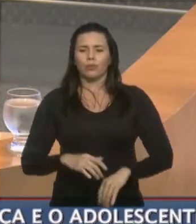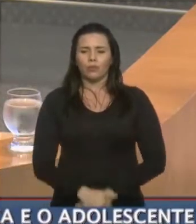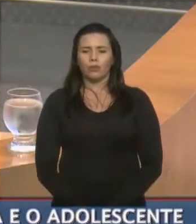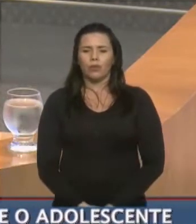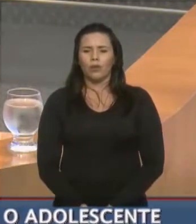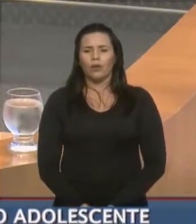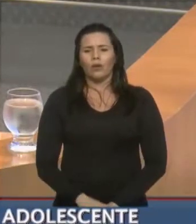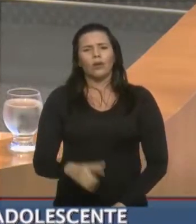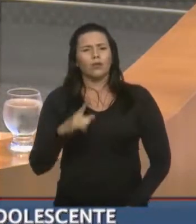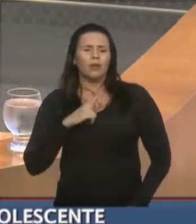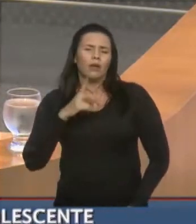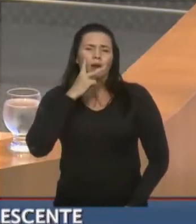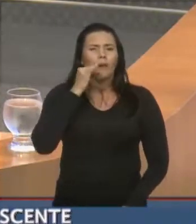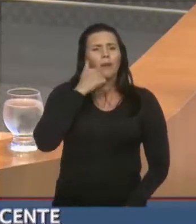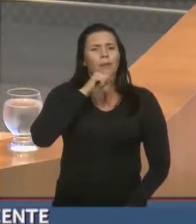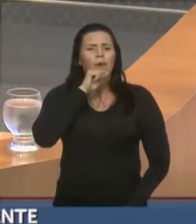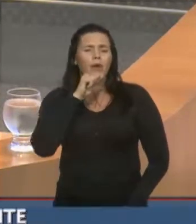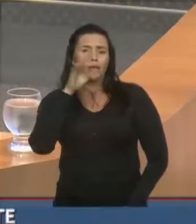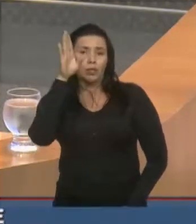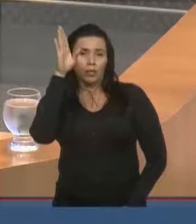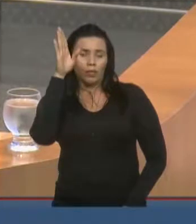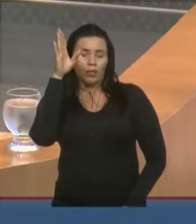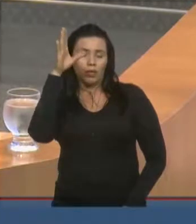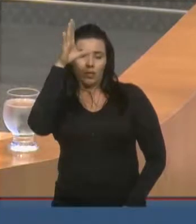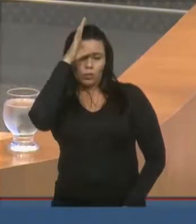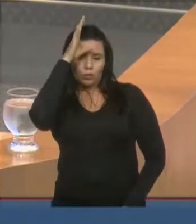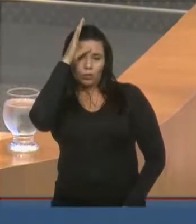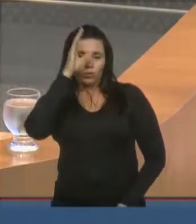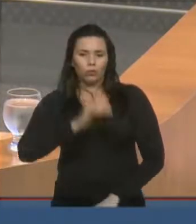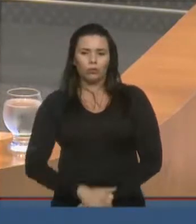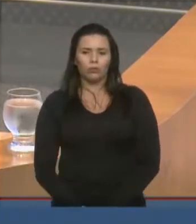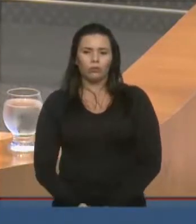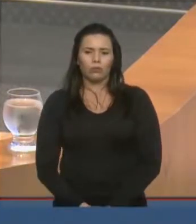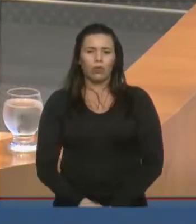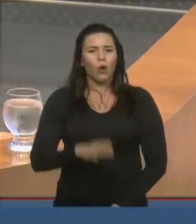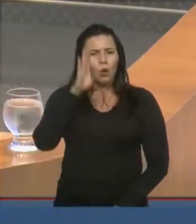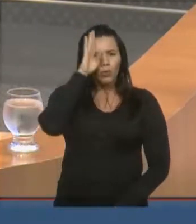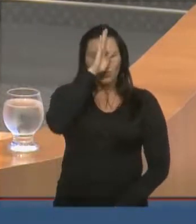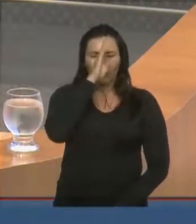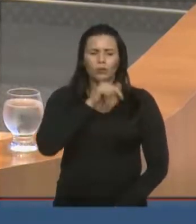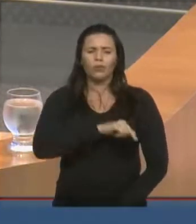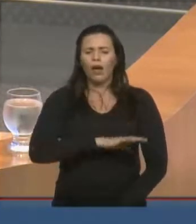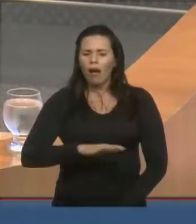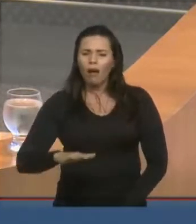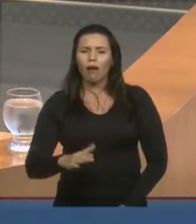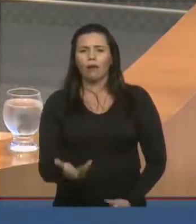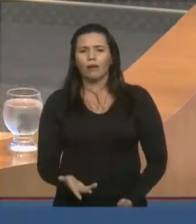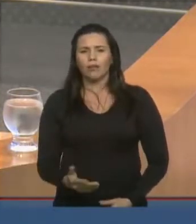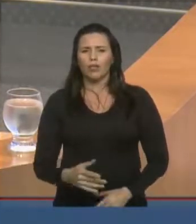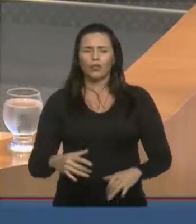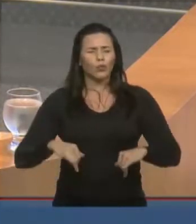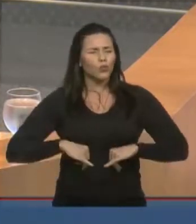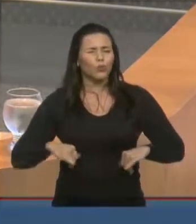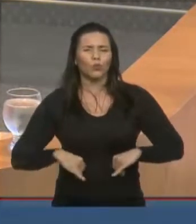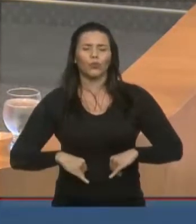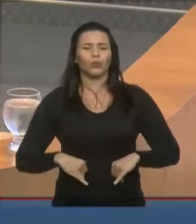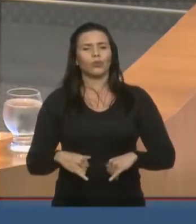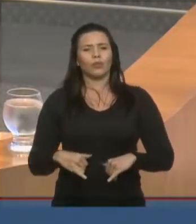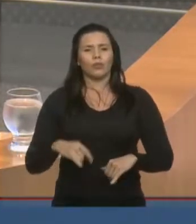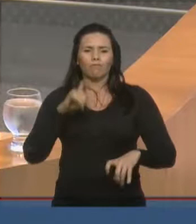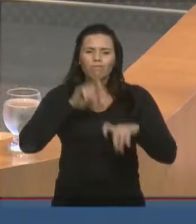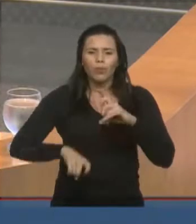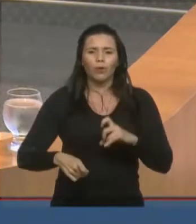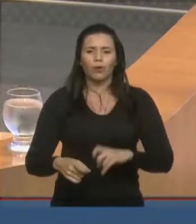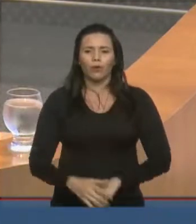pai, mãe, tio, sobrinho, amigo, de uma criança vitimizada do ponto de vista sexual. Não é só nem isto, mas é minorar